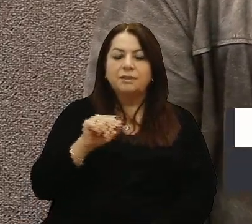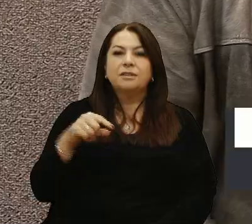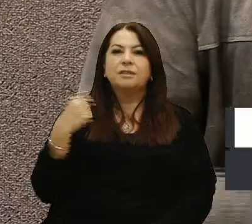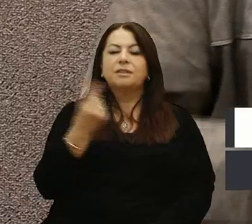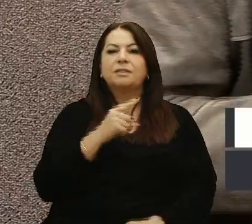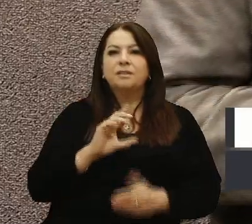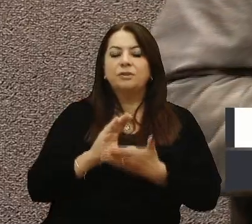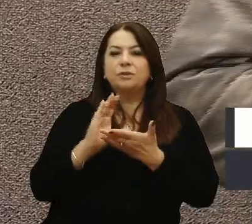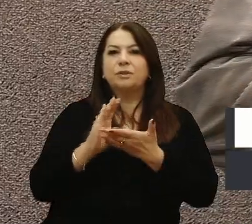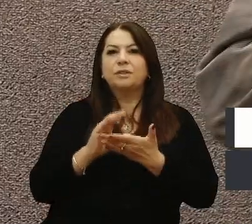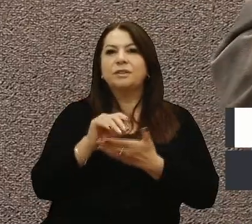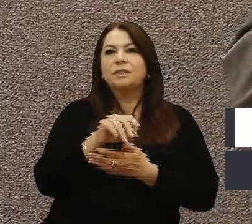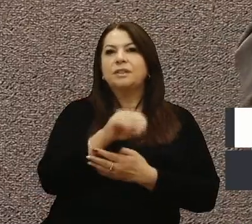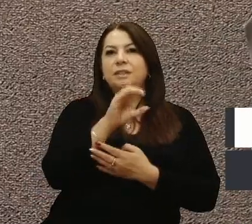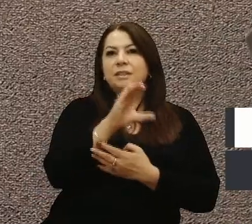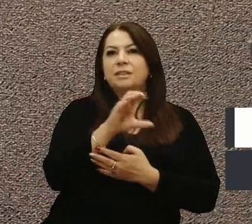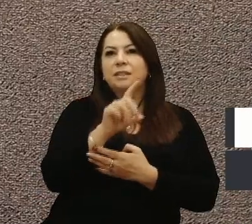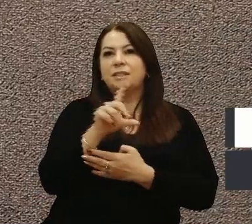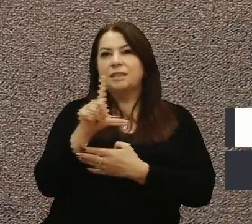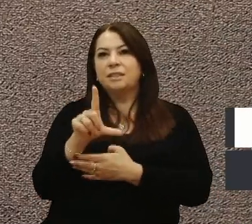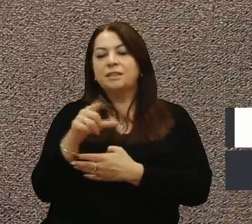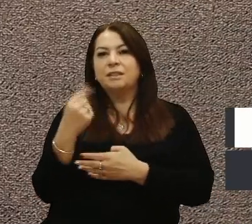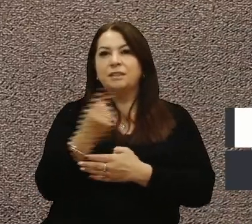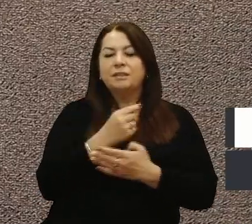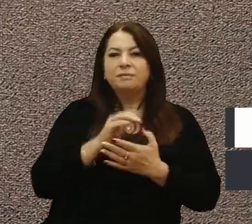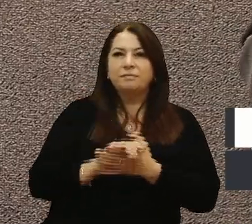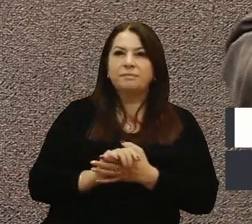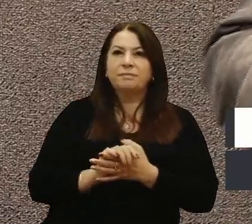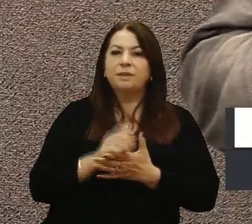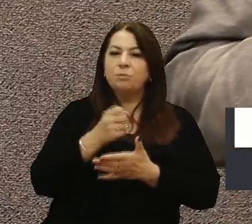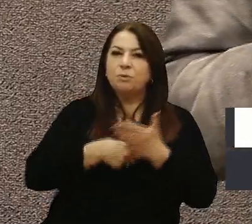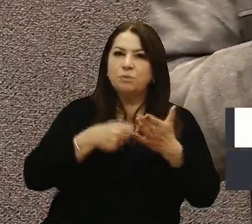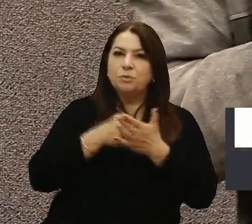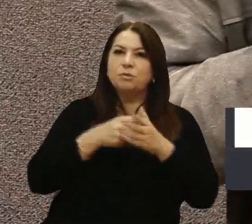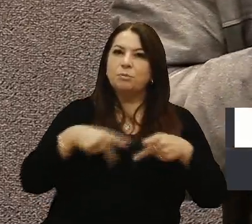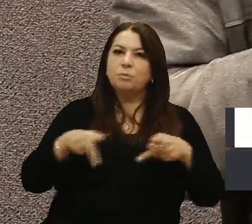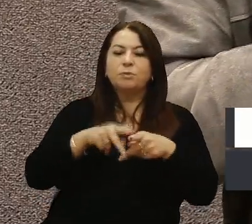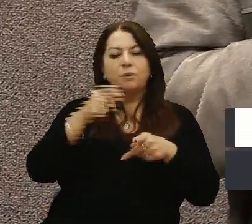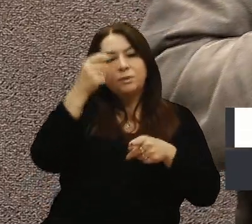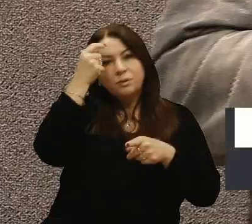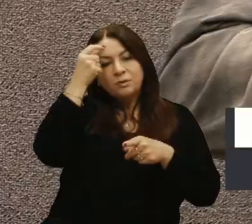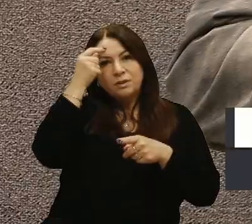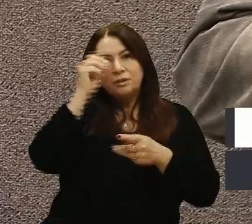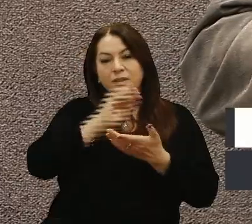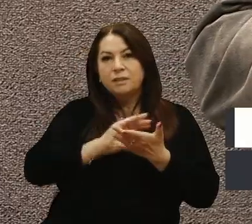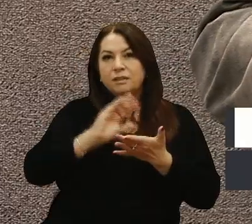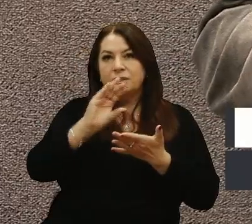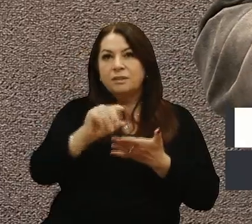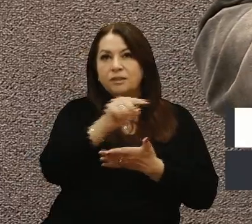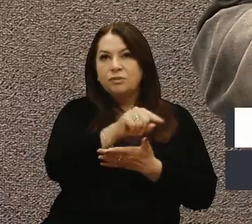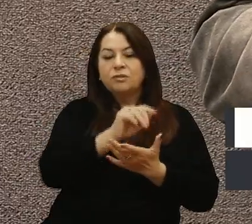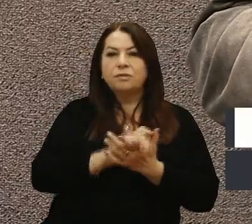Conselho, SIC, CDL, que estamos na luta para que o povo tenha consciência e destine